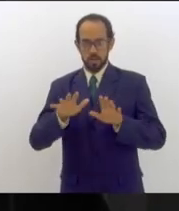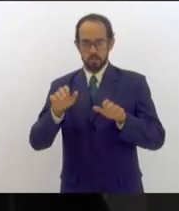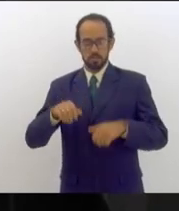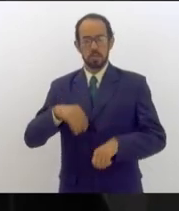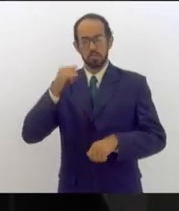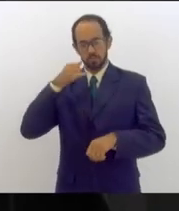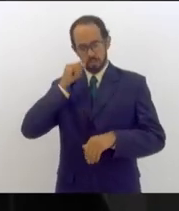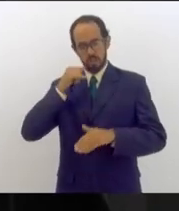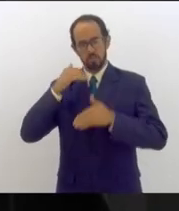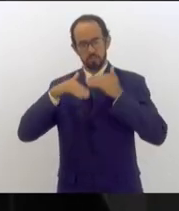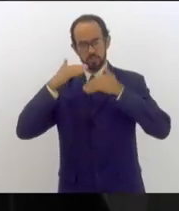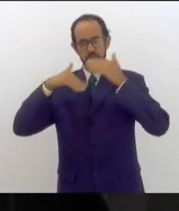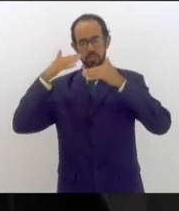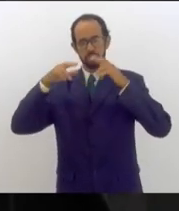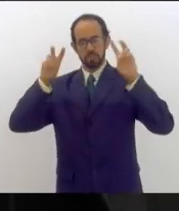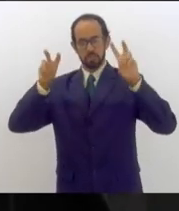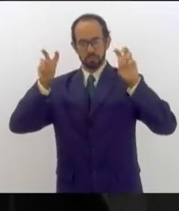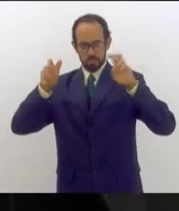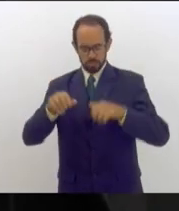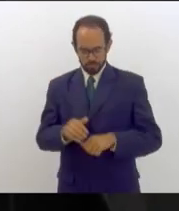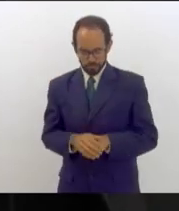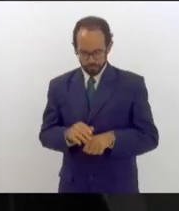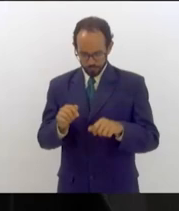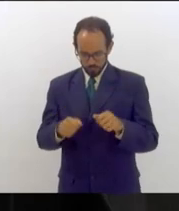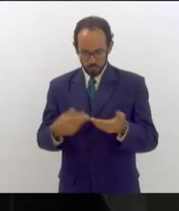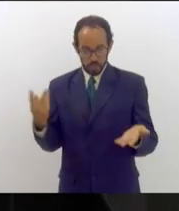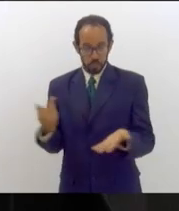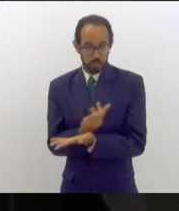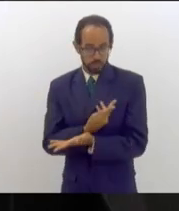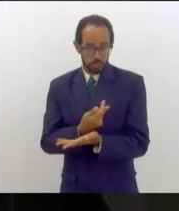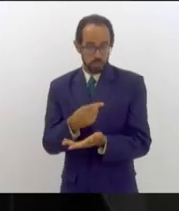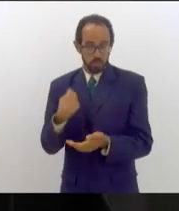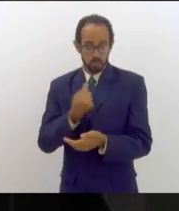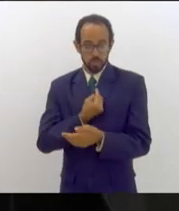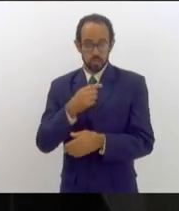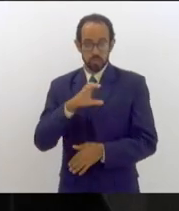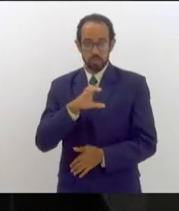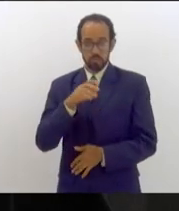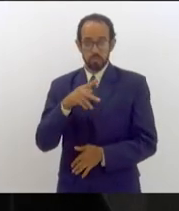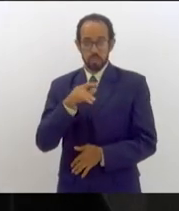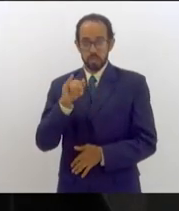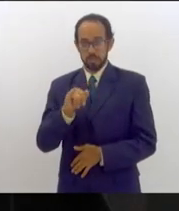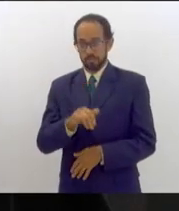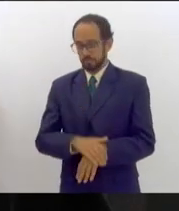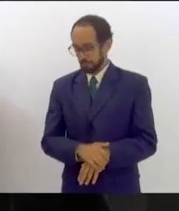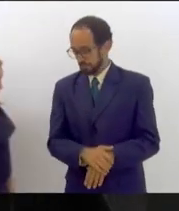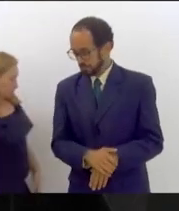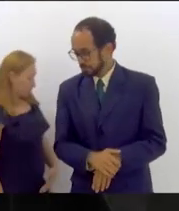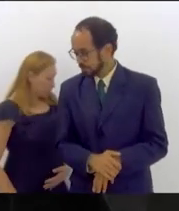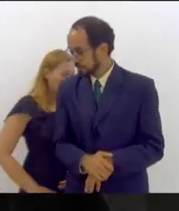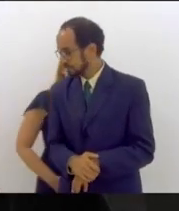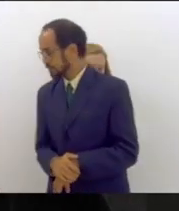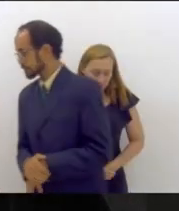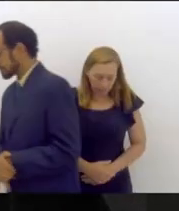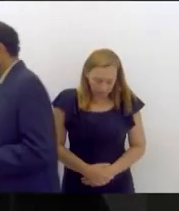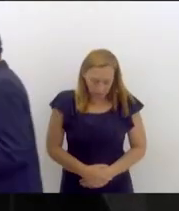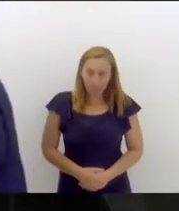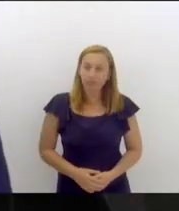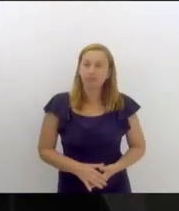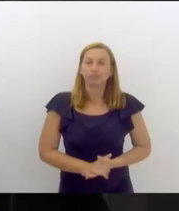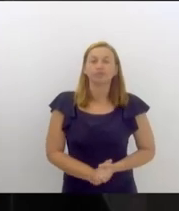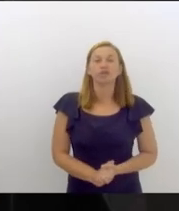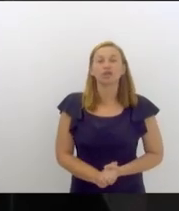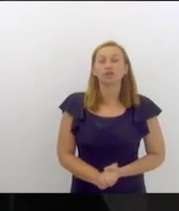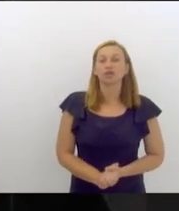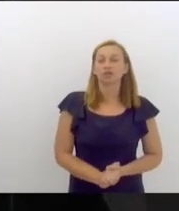no tema sobre o que foi objeto da nossa CPI do ano passado sobre a dívida pública